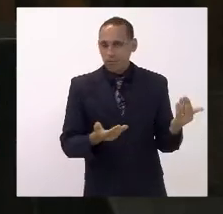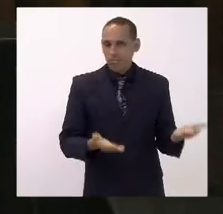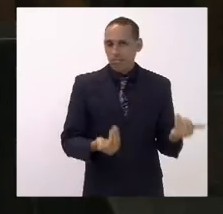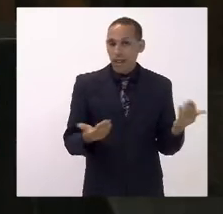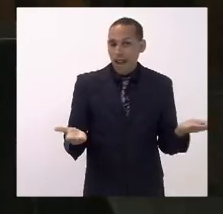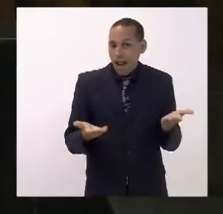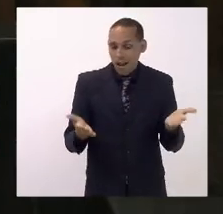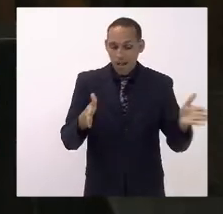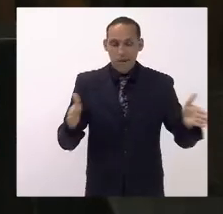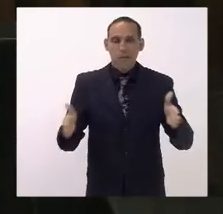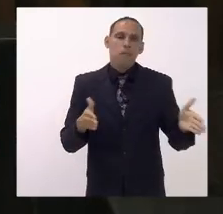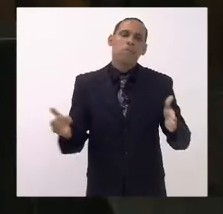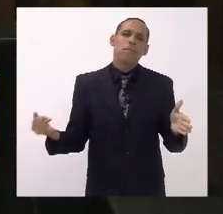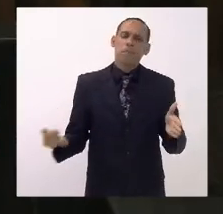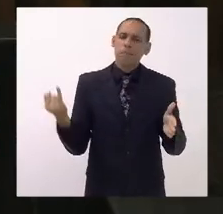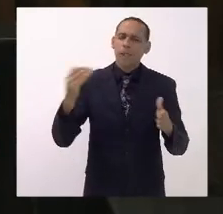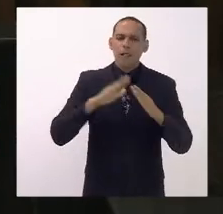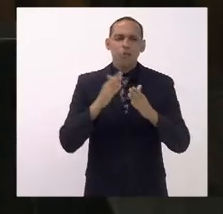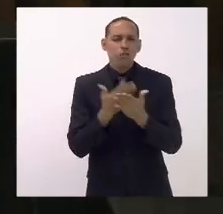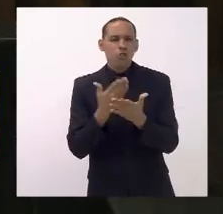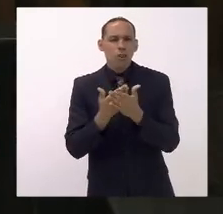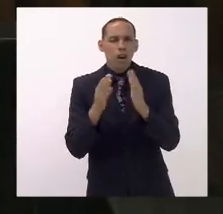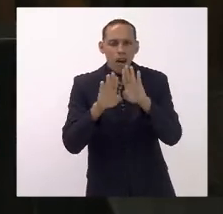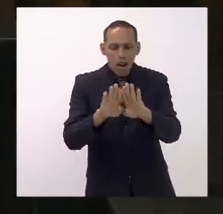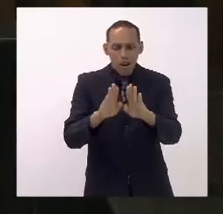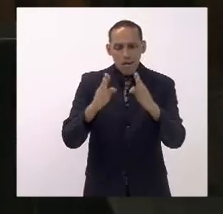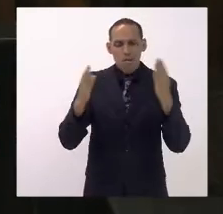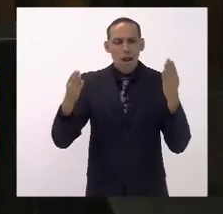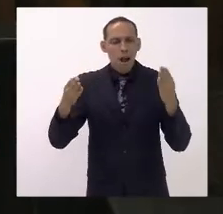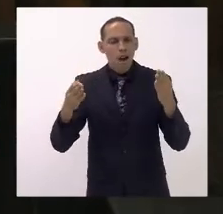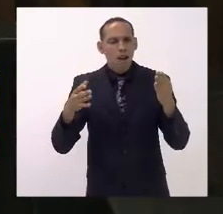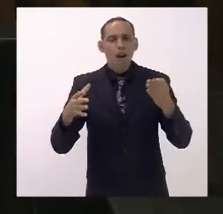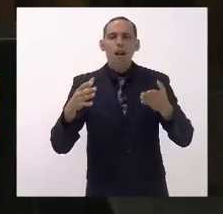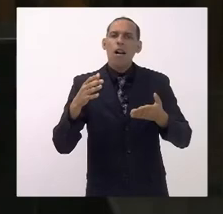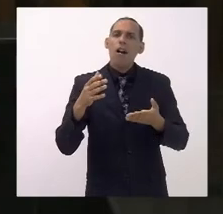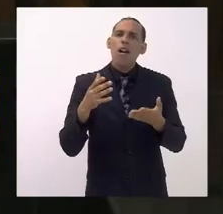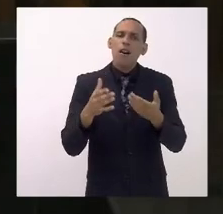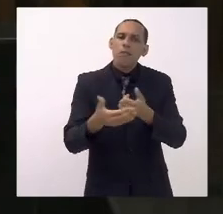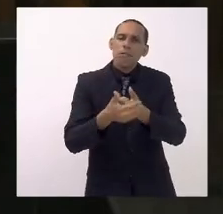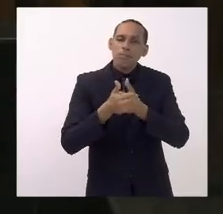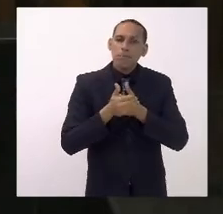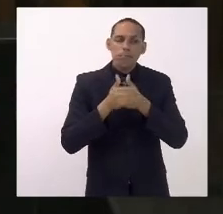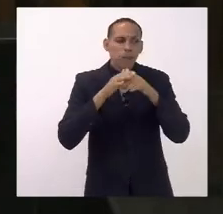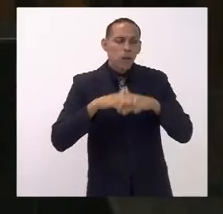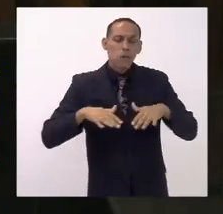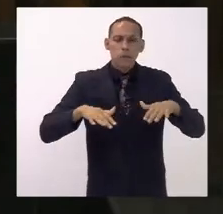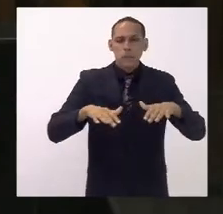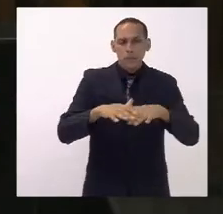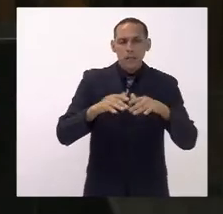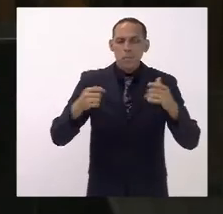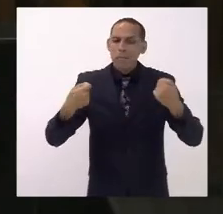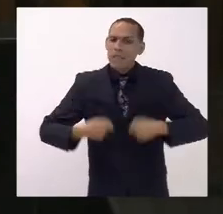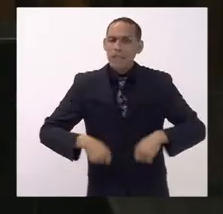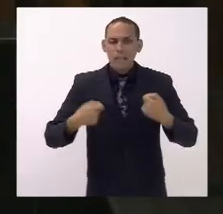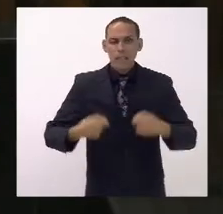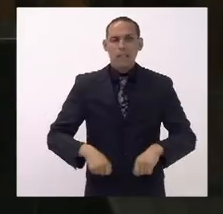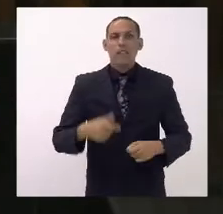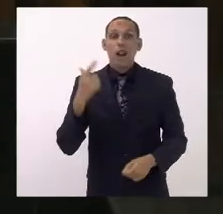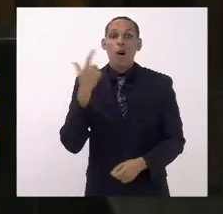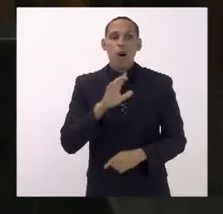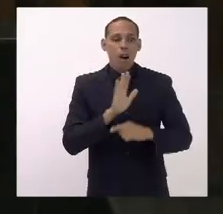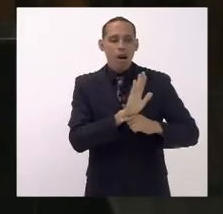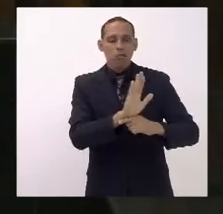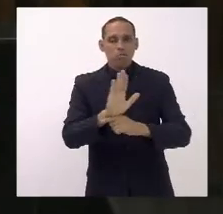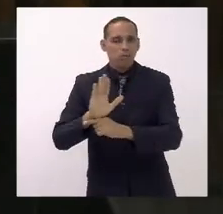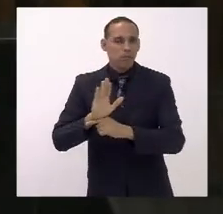esse, a escola tem que estar aberta para acolher e tem que ter condições de fazer esse